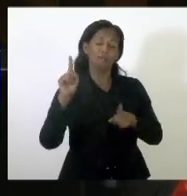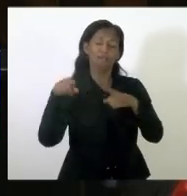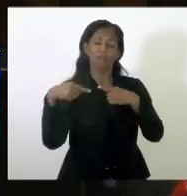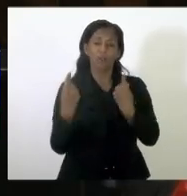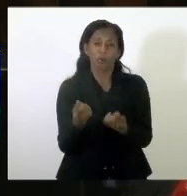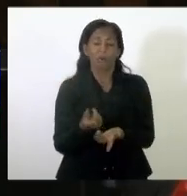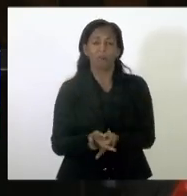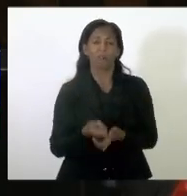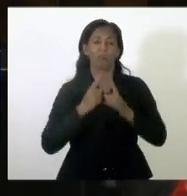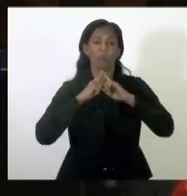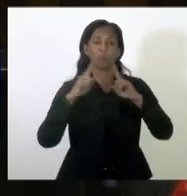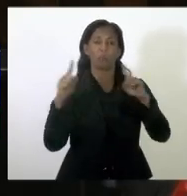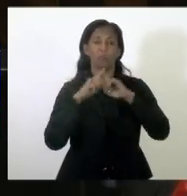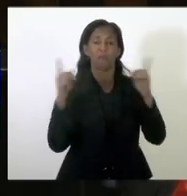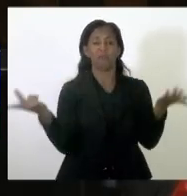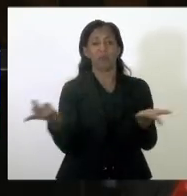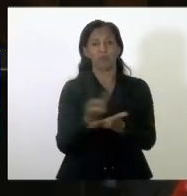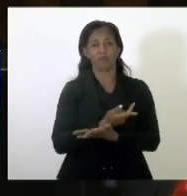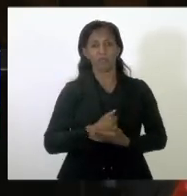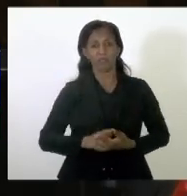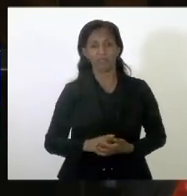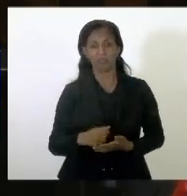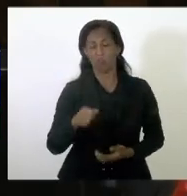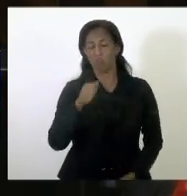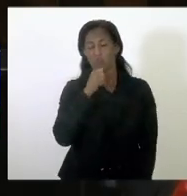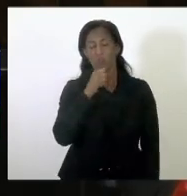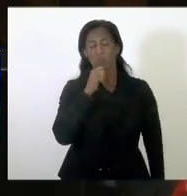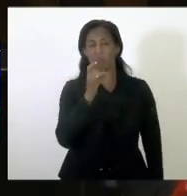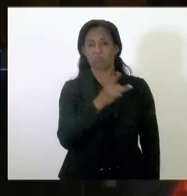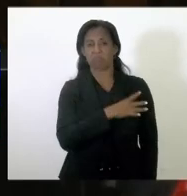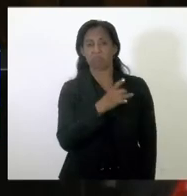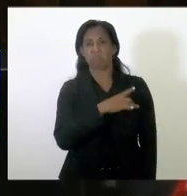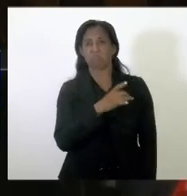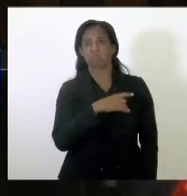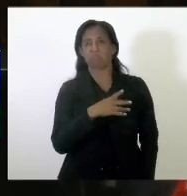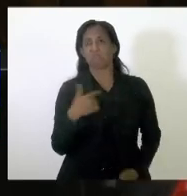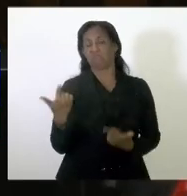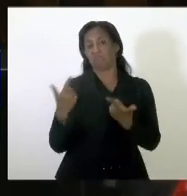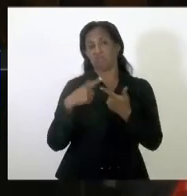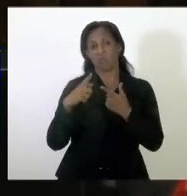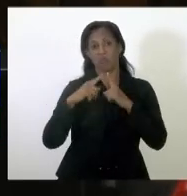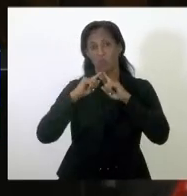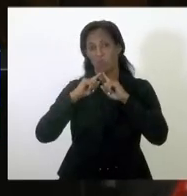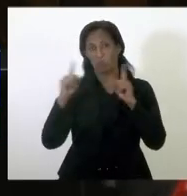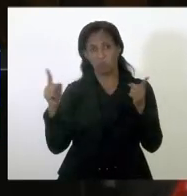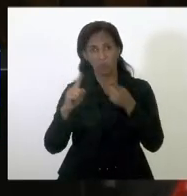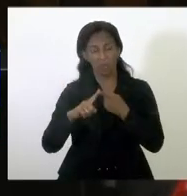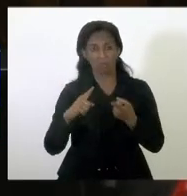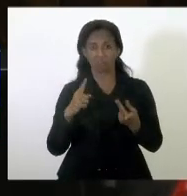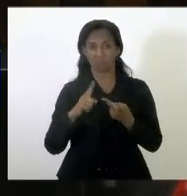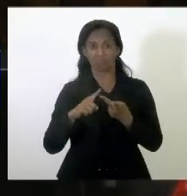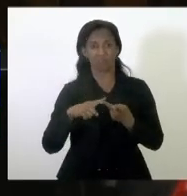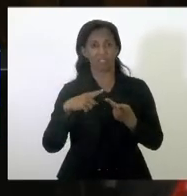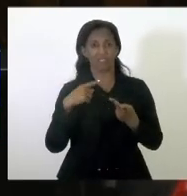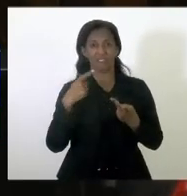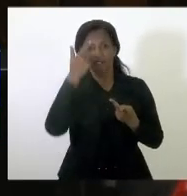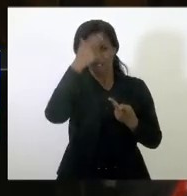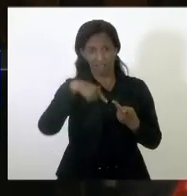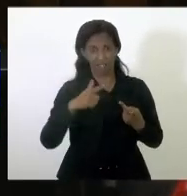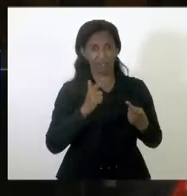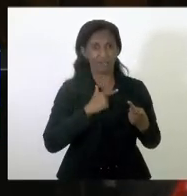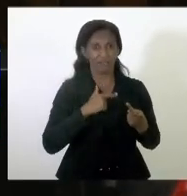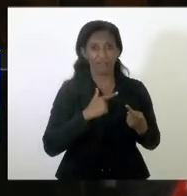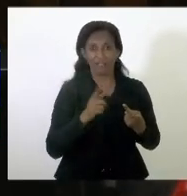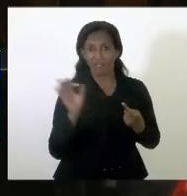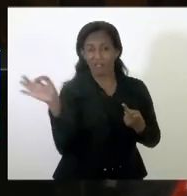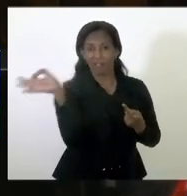denunciações caluniosas aconteceram, e eu não tenho medo, não tenho medo de denúncia, não tenho medo de cara feia,